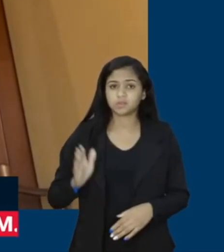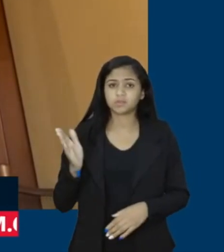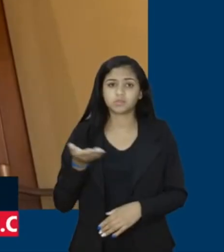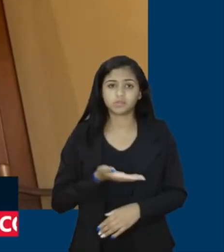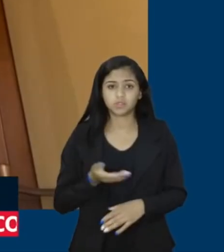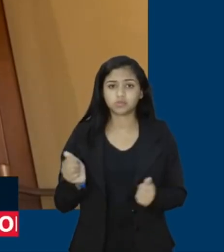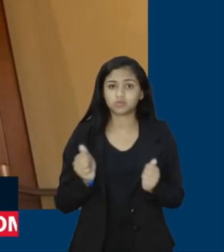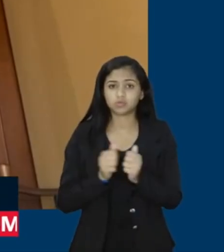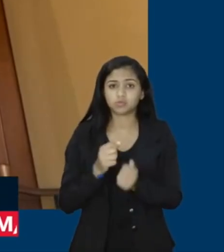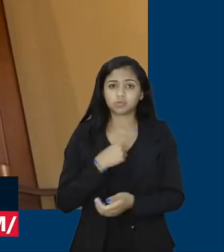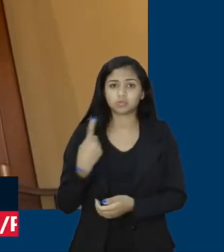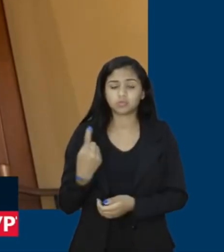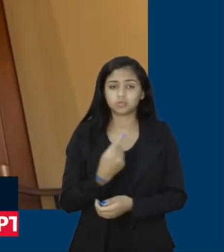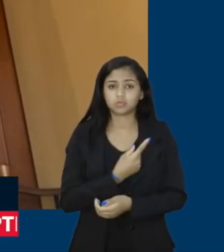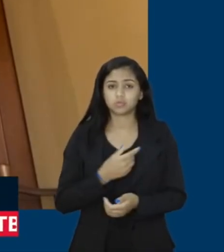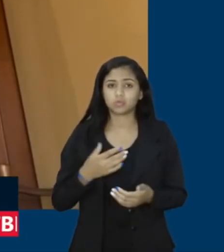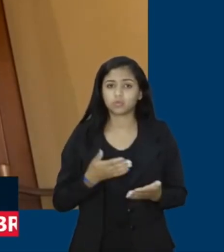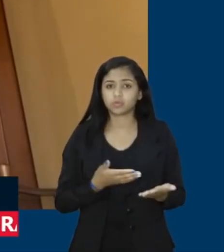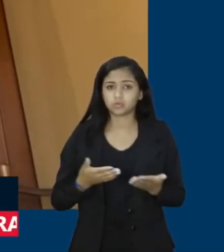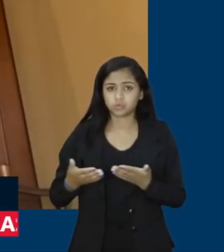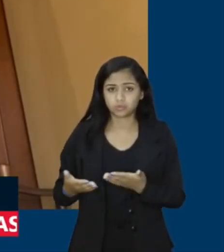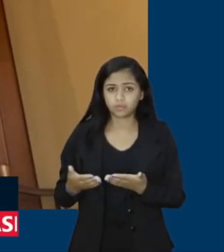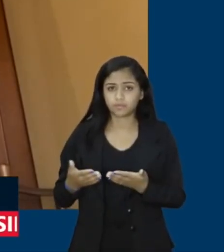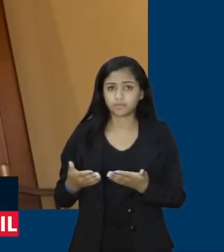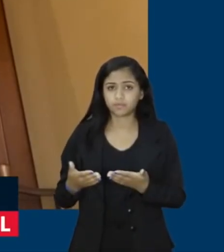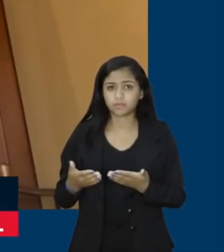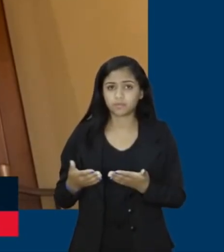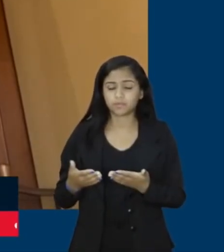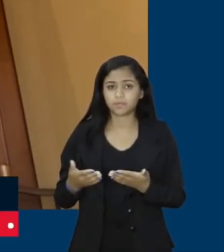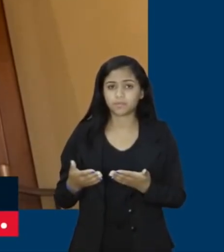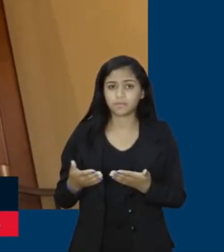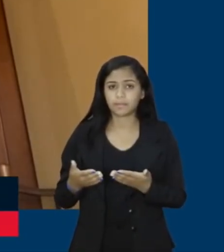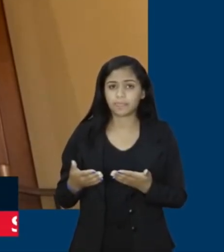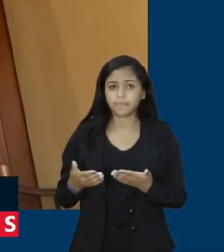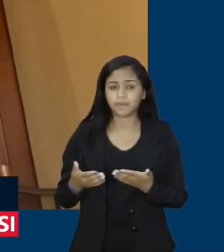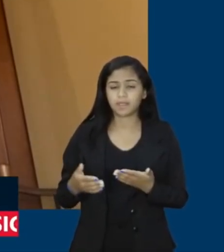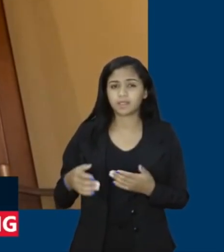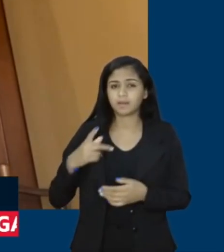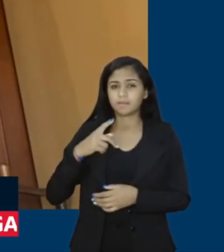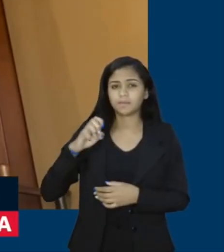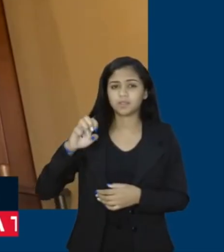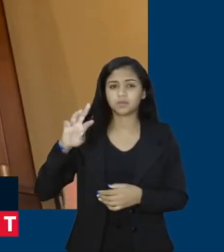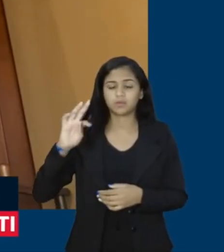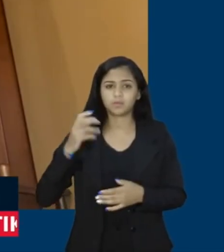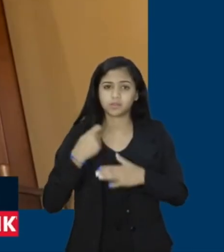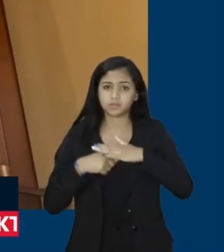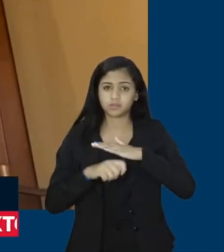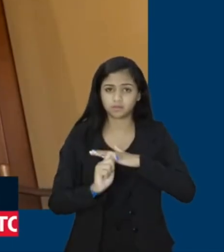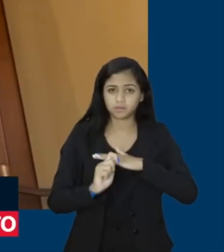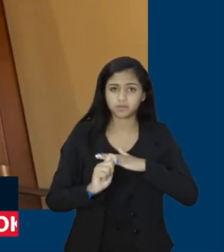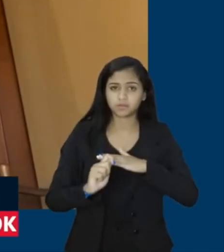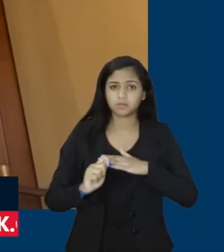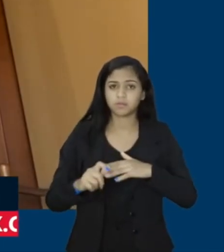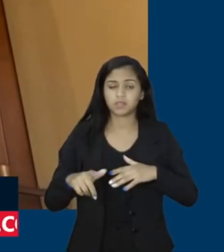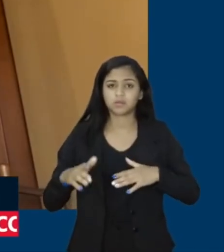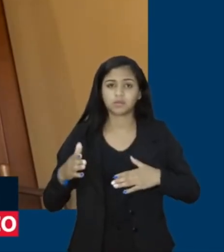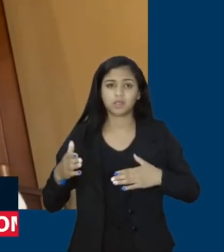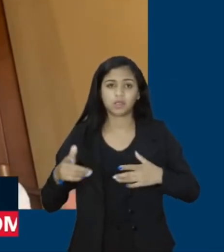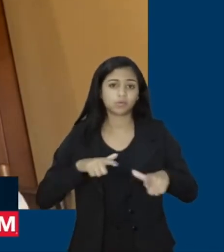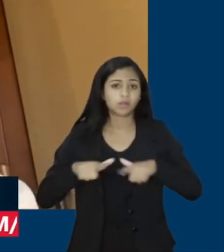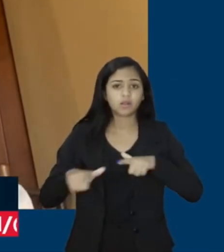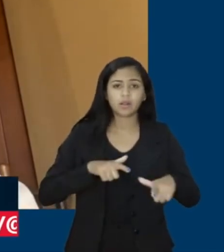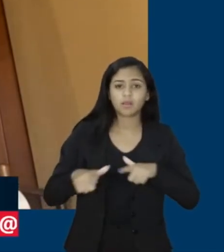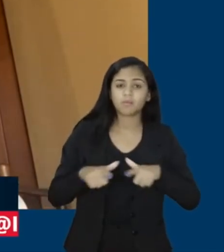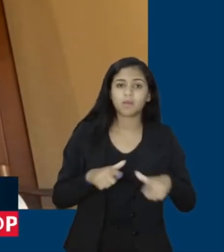junto conosco visitando lá as unidades da Petrobras, e esse investimento, como eu disse, é o que gera emprego, é o que gera